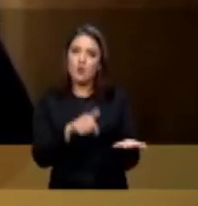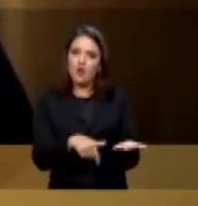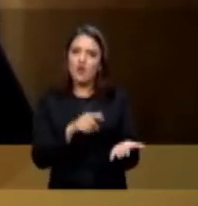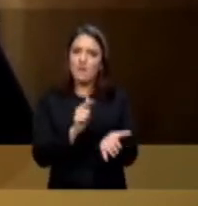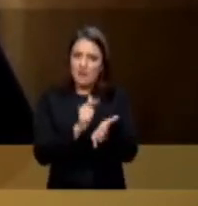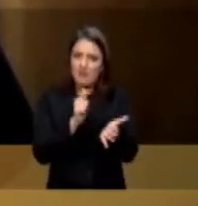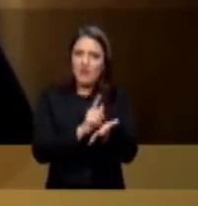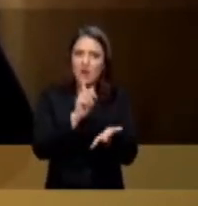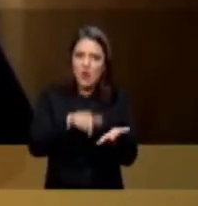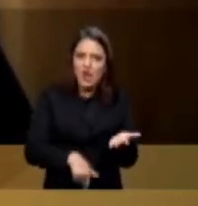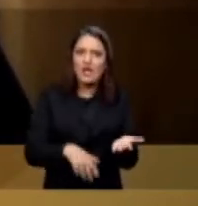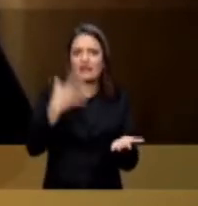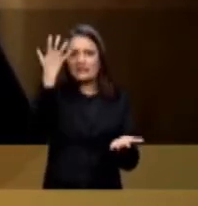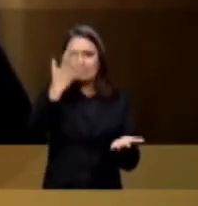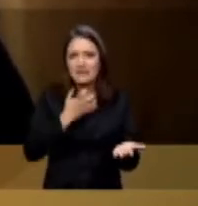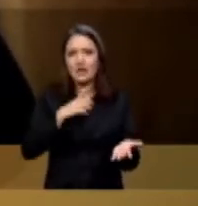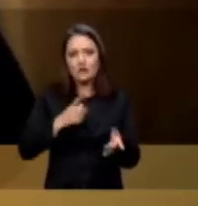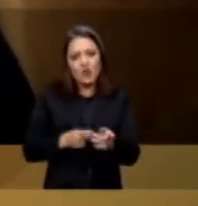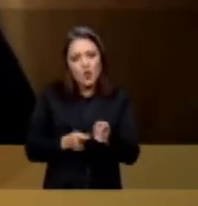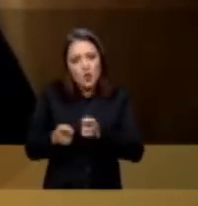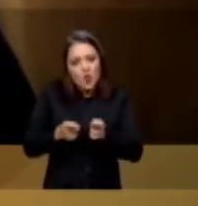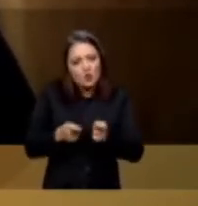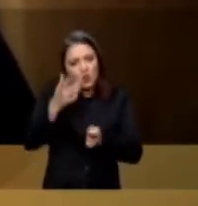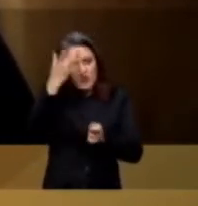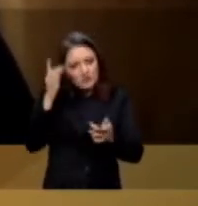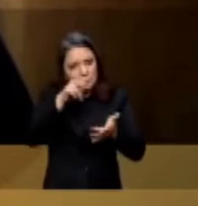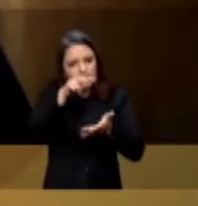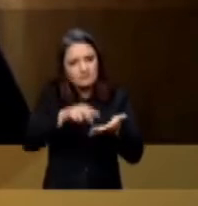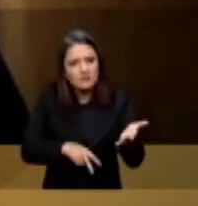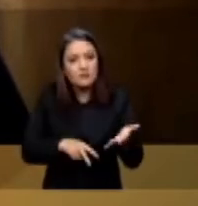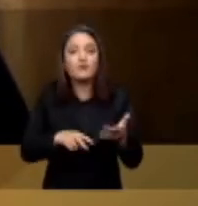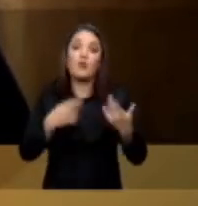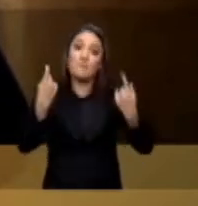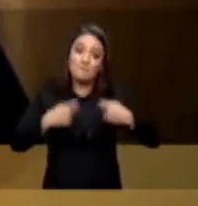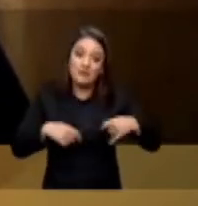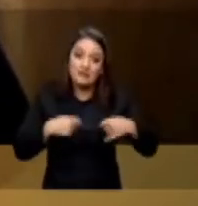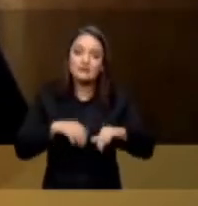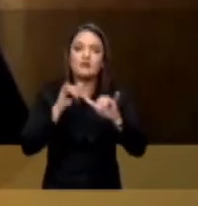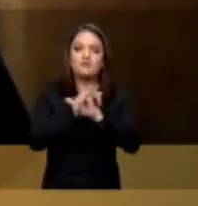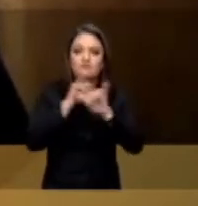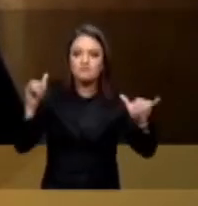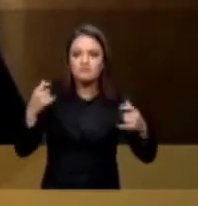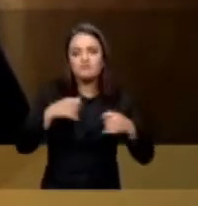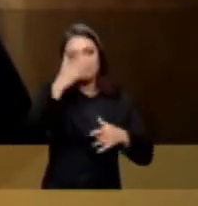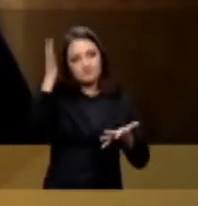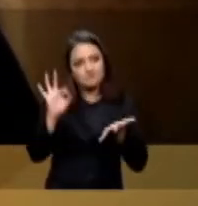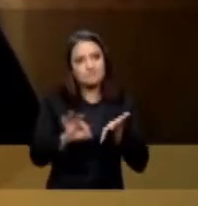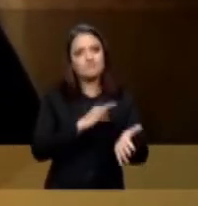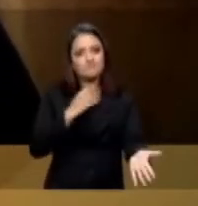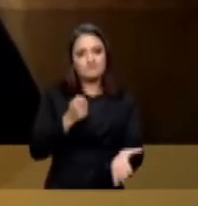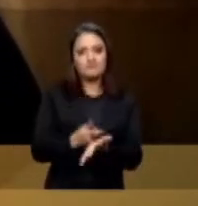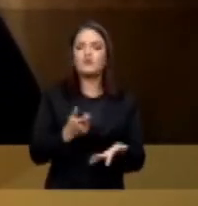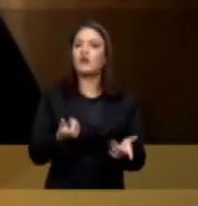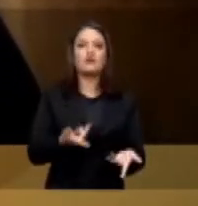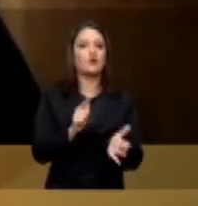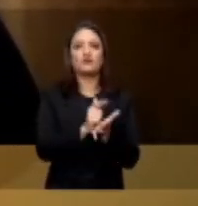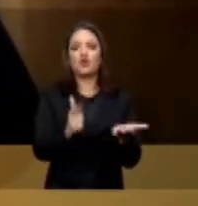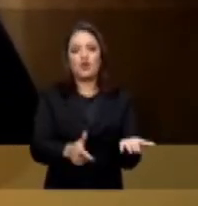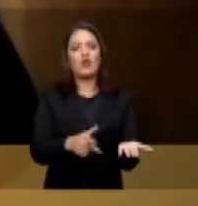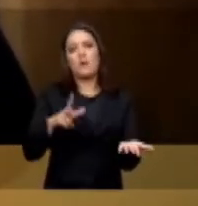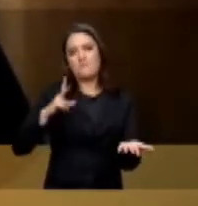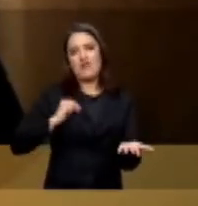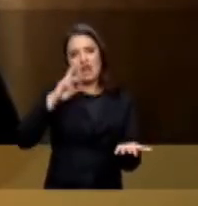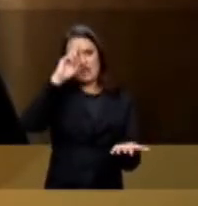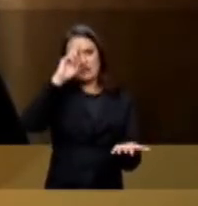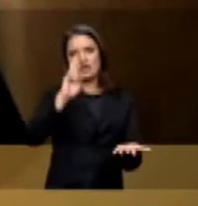com controle editorial, dependentes de publicidade e de assinantes e que merecem todo o